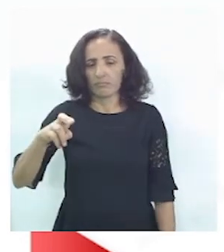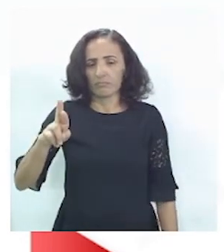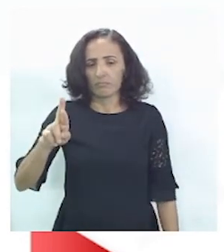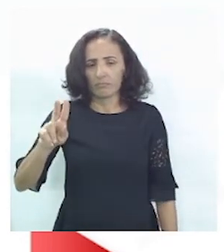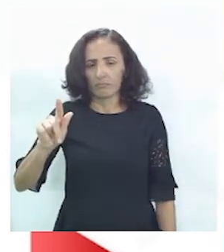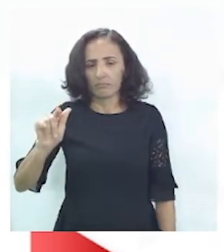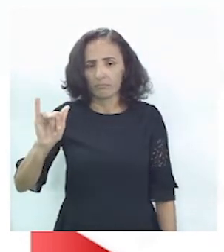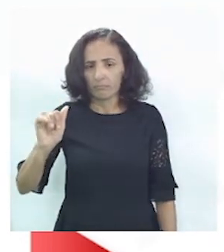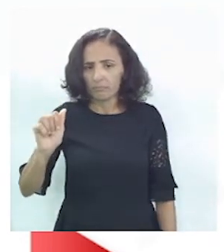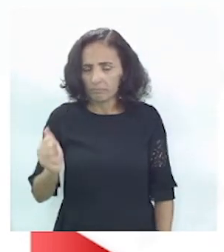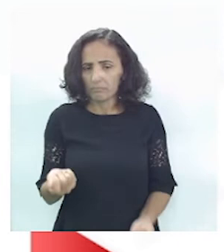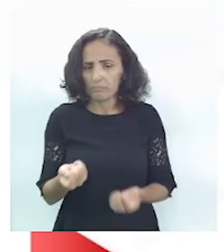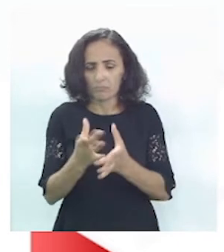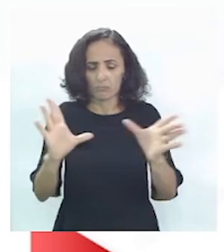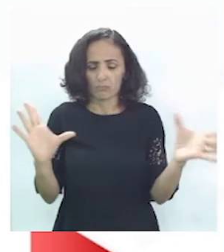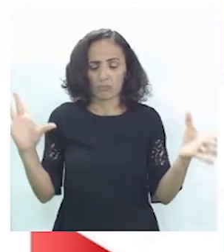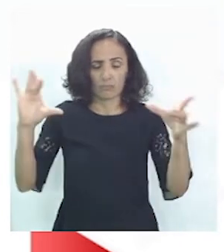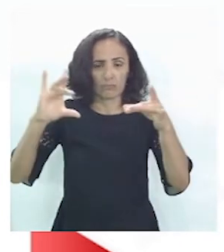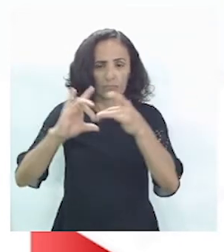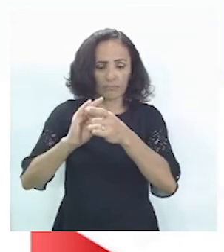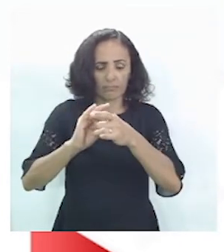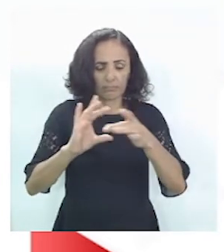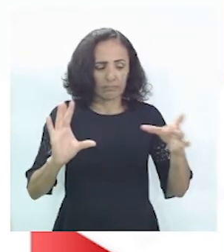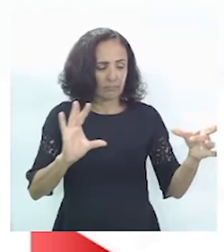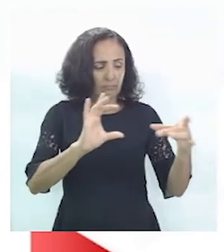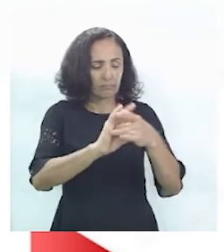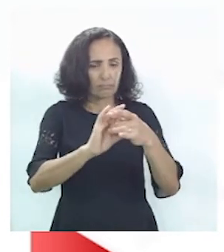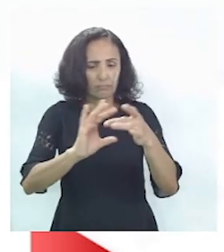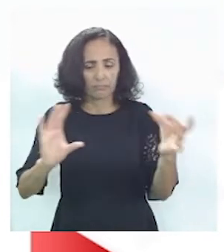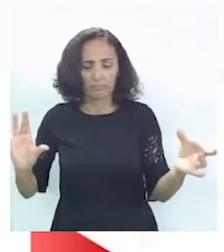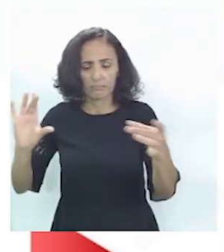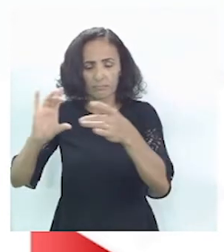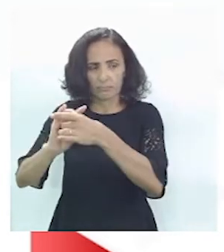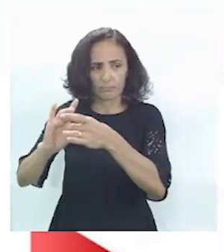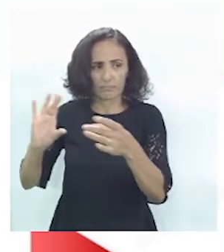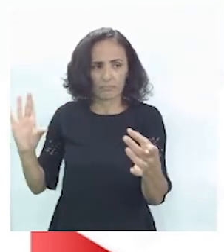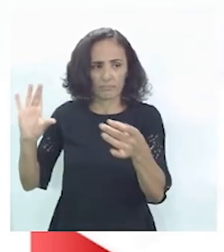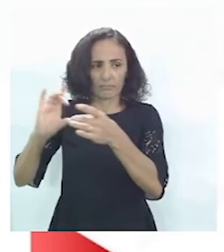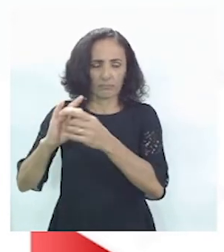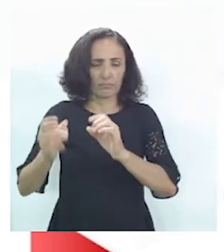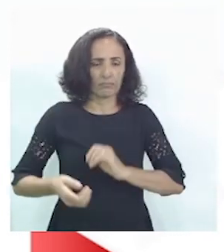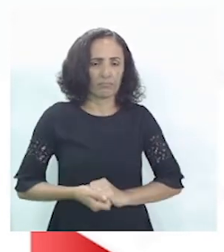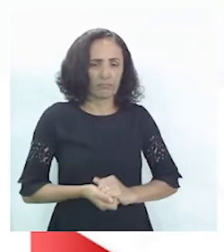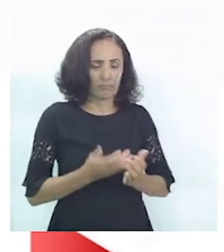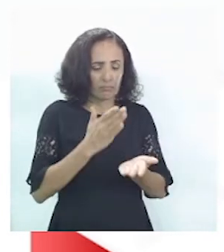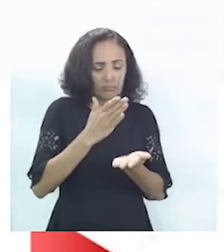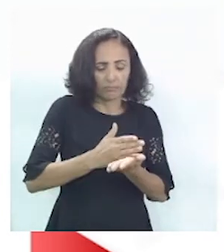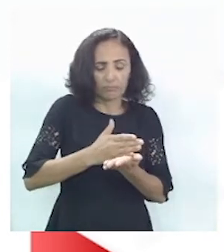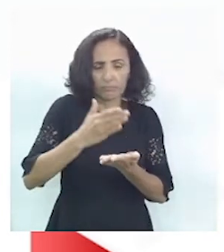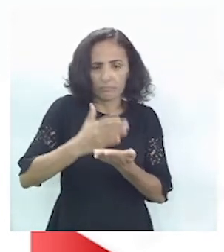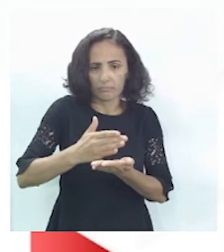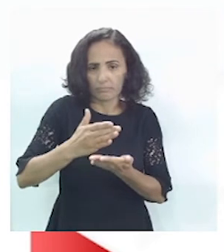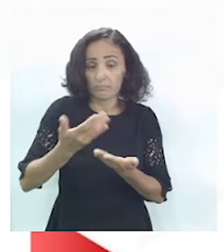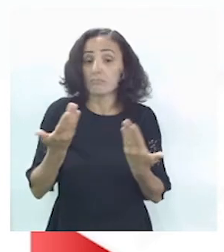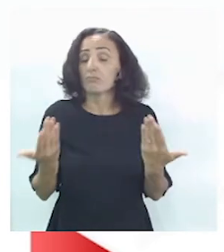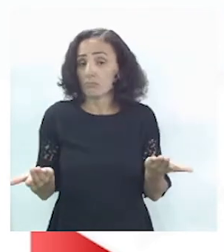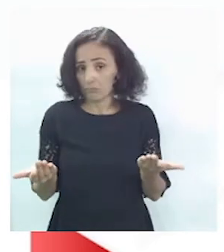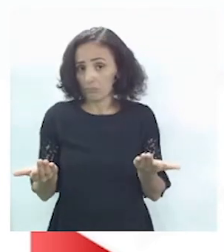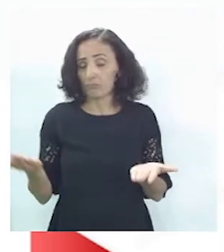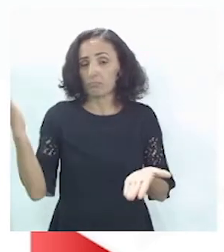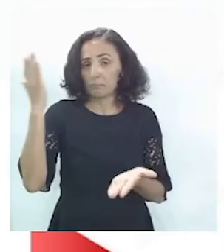nuclear mantém unida as partículas do núcleo de um átomo. A divisão desse núcleo em duas